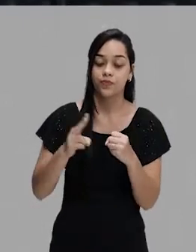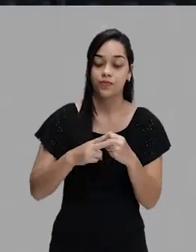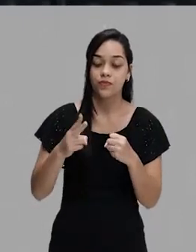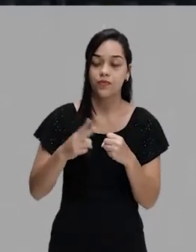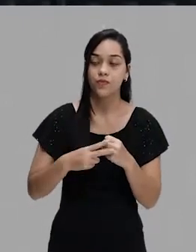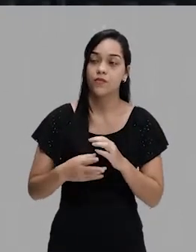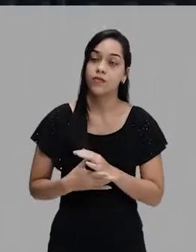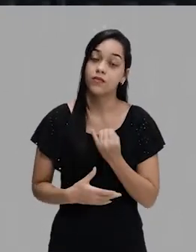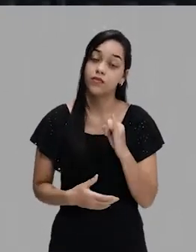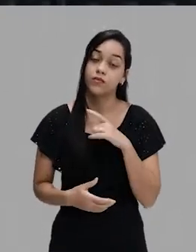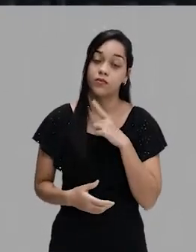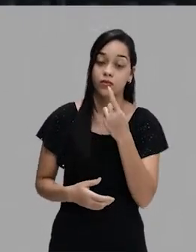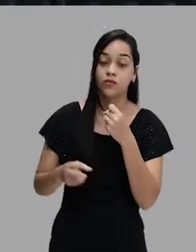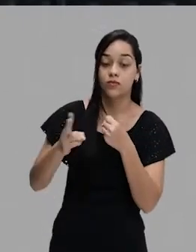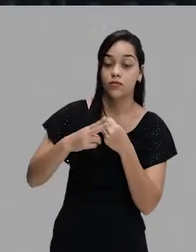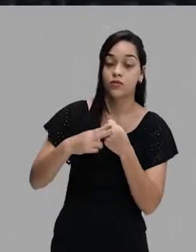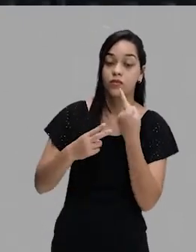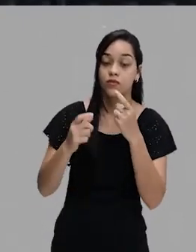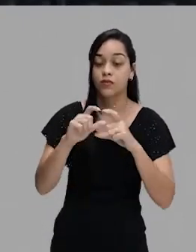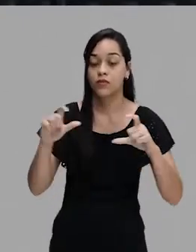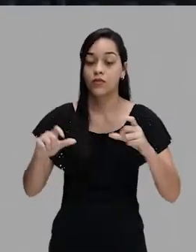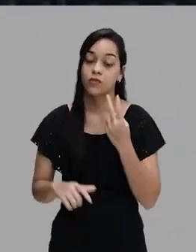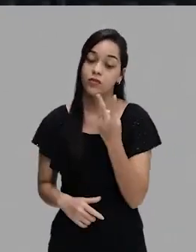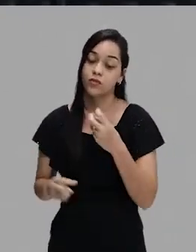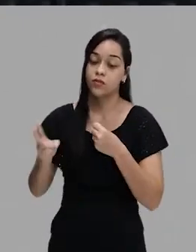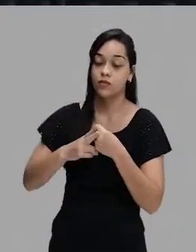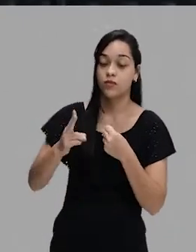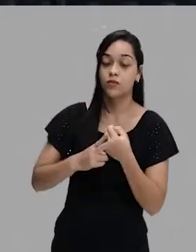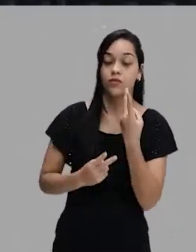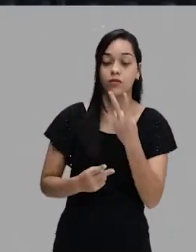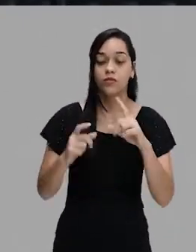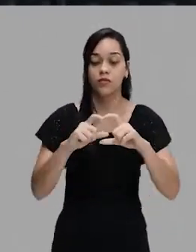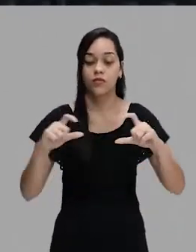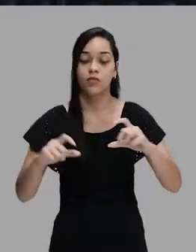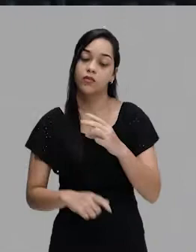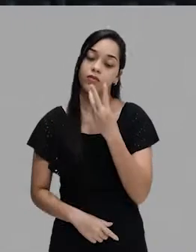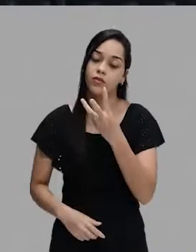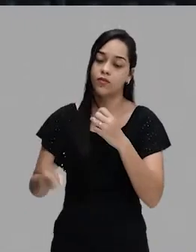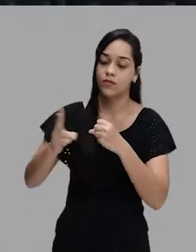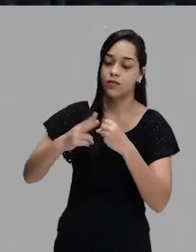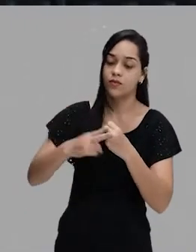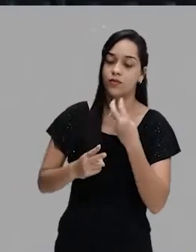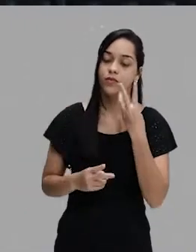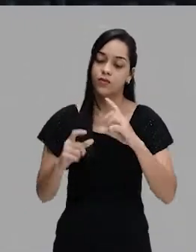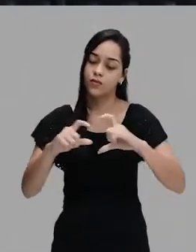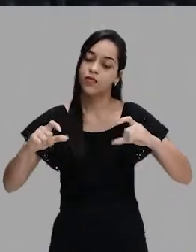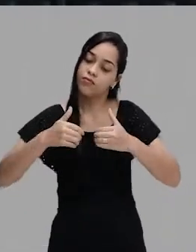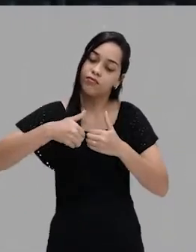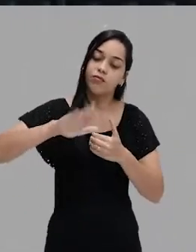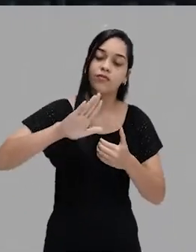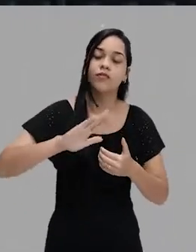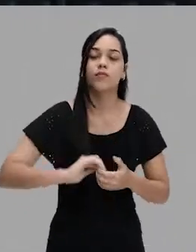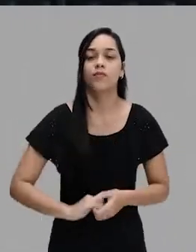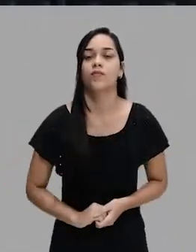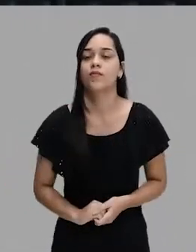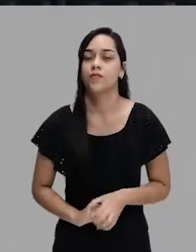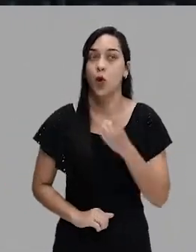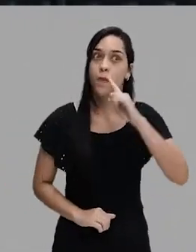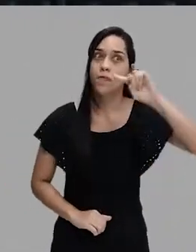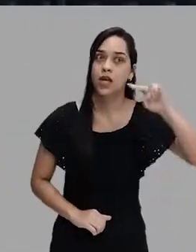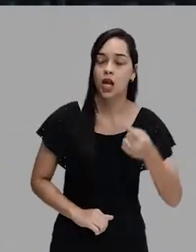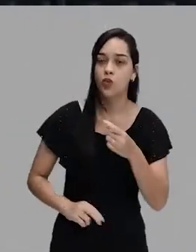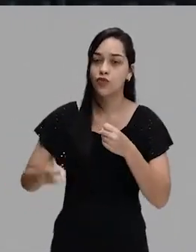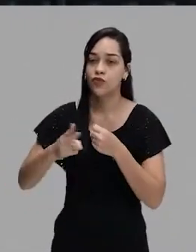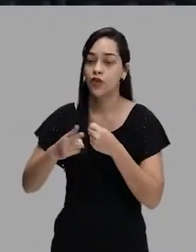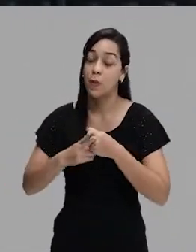verbos. Se eu tiver um verbo, eu tenho uma oração. 2 verbos, 2 orações. 3 verbos, 3 orações e assim sucessivamente. 1 milhão de